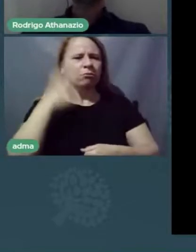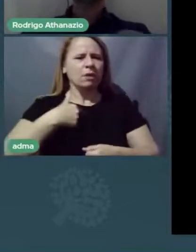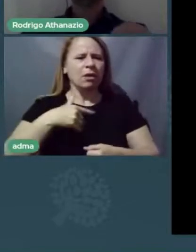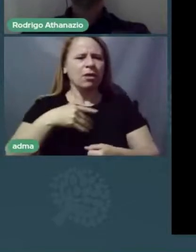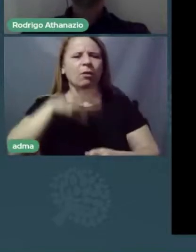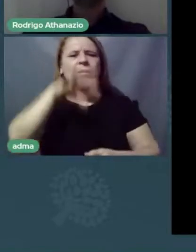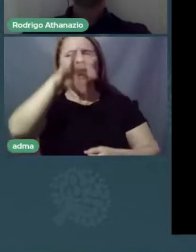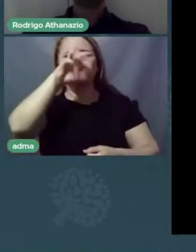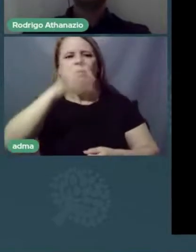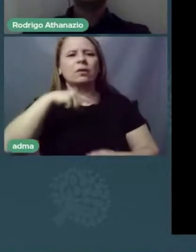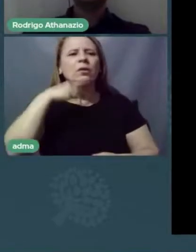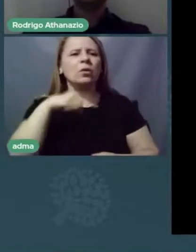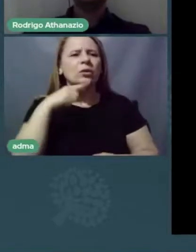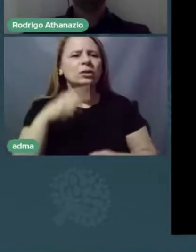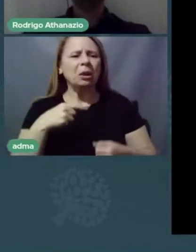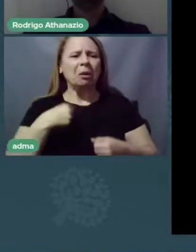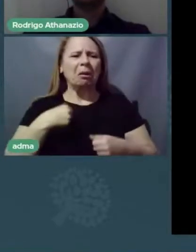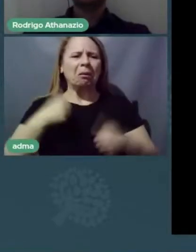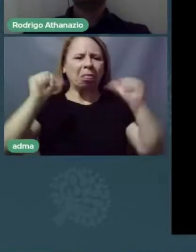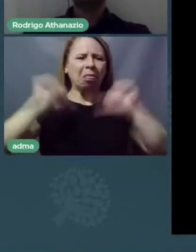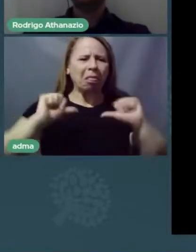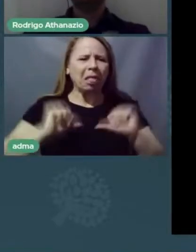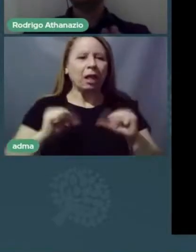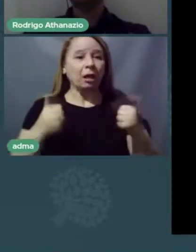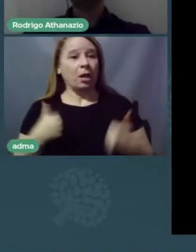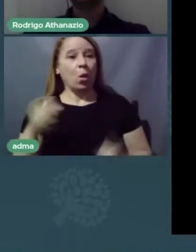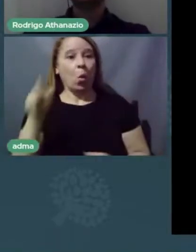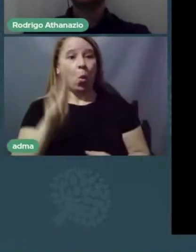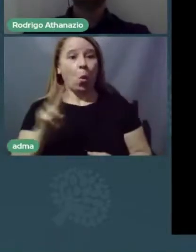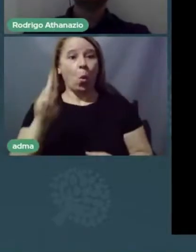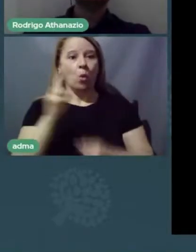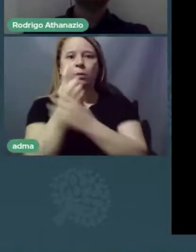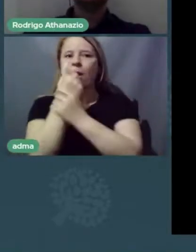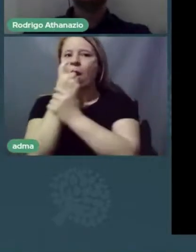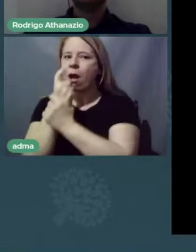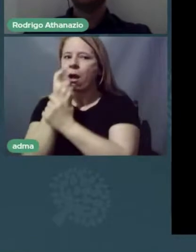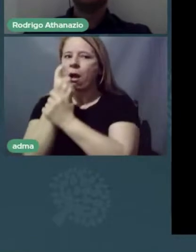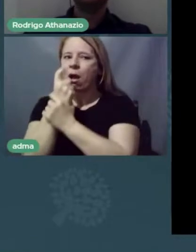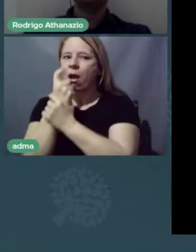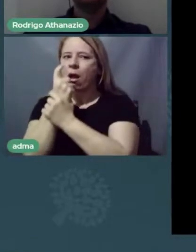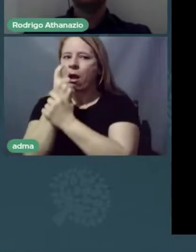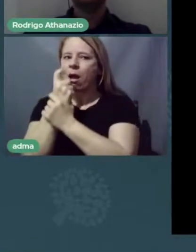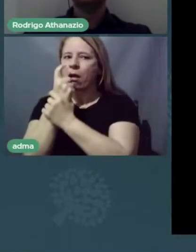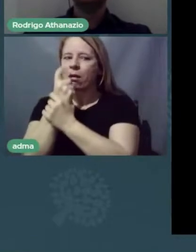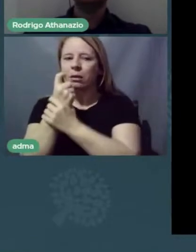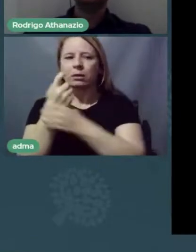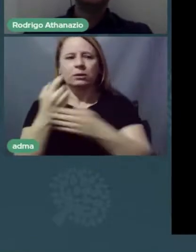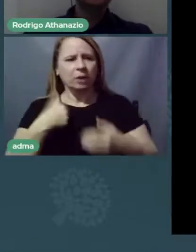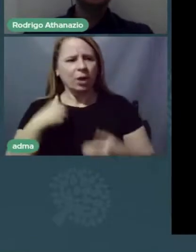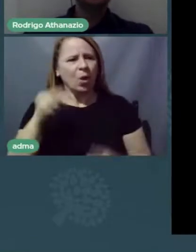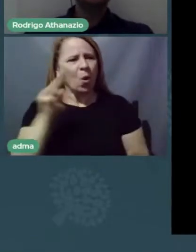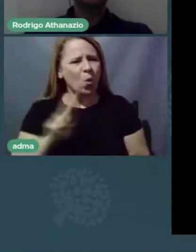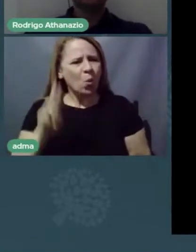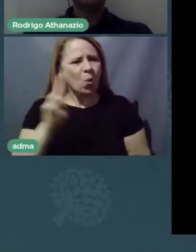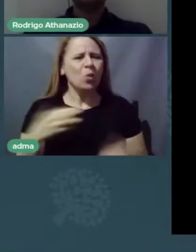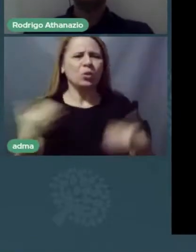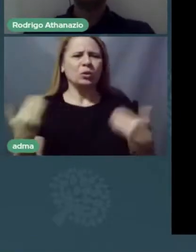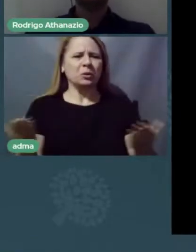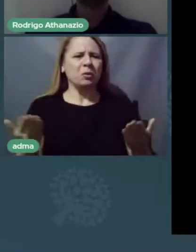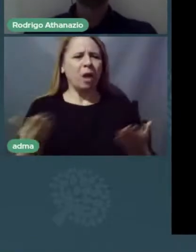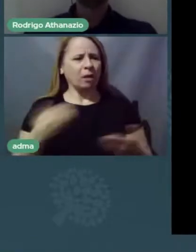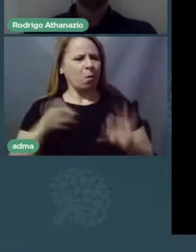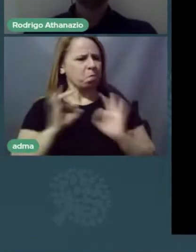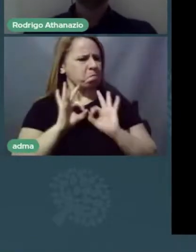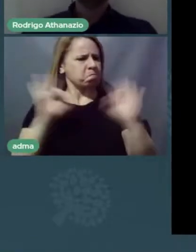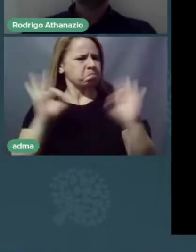ar, se eu me sinto mal, eu uso a minha bombinha de resgate, o meu salbutamol, o meu aerolim, e eu fico ótimo,